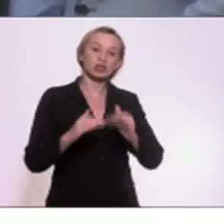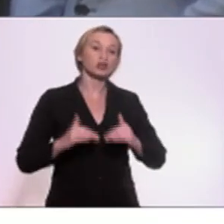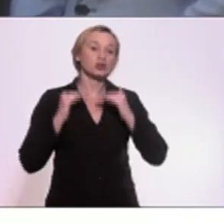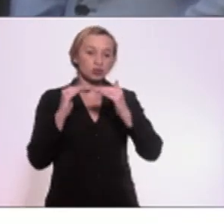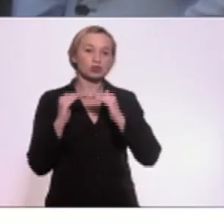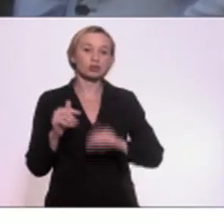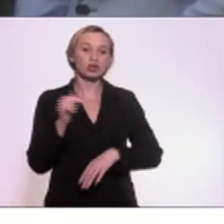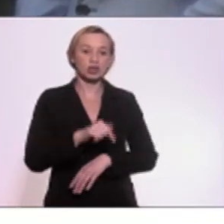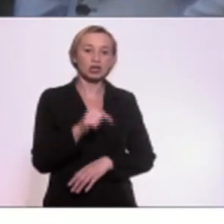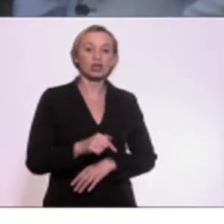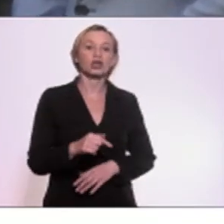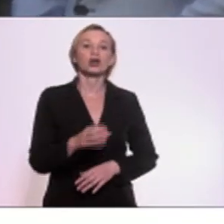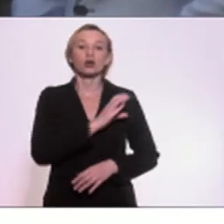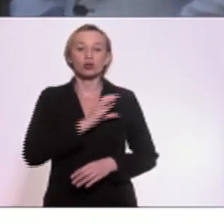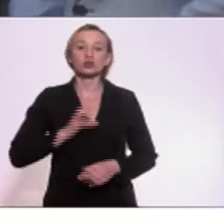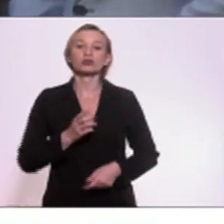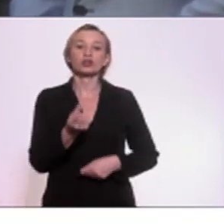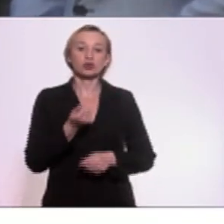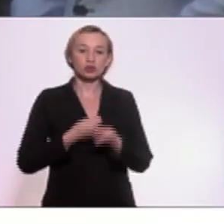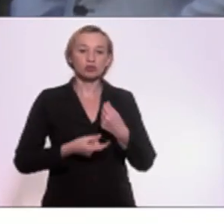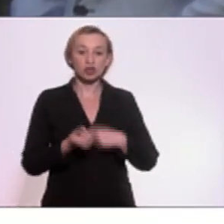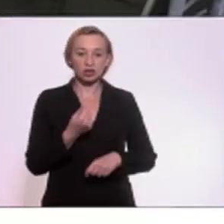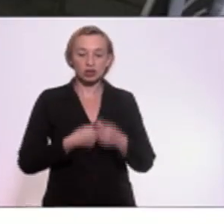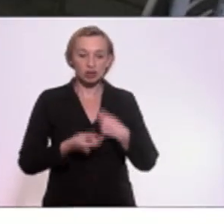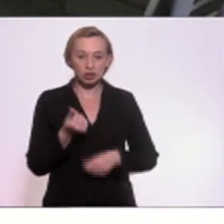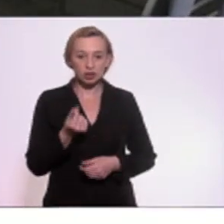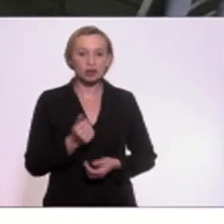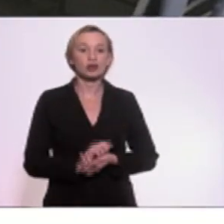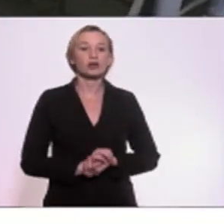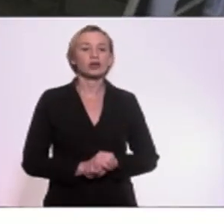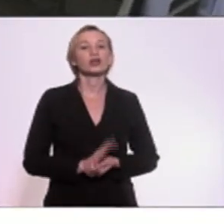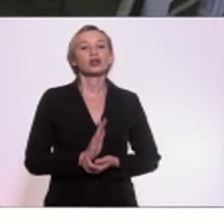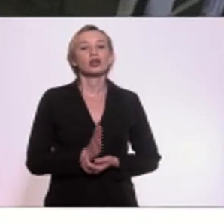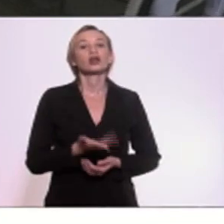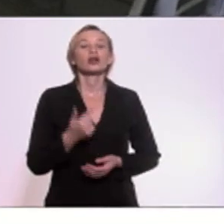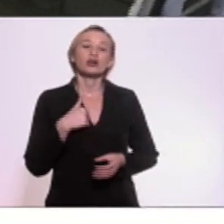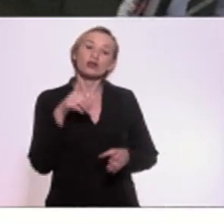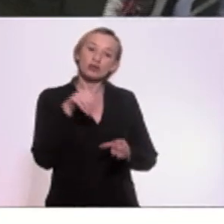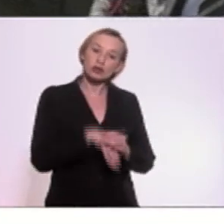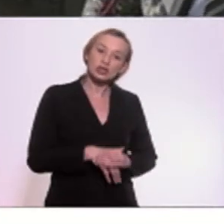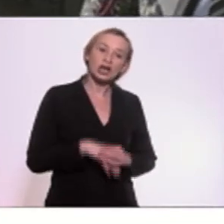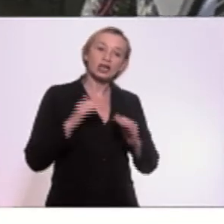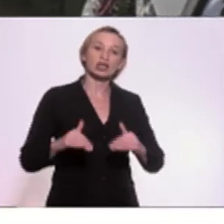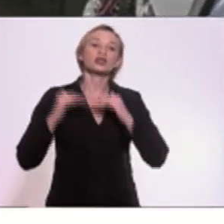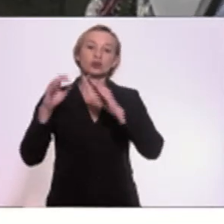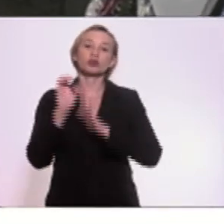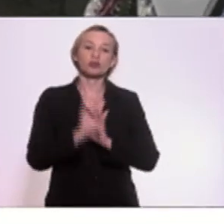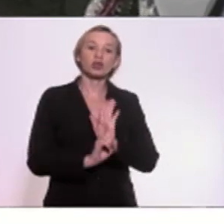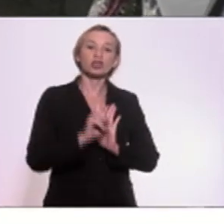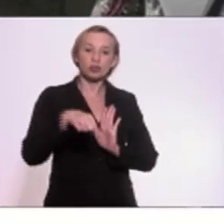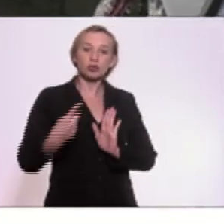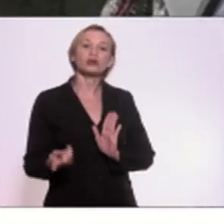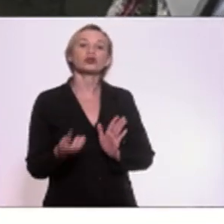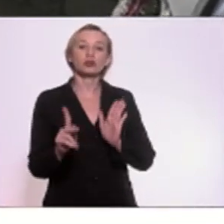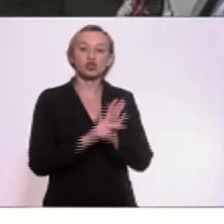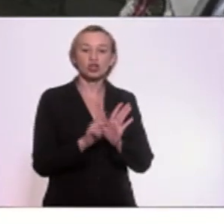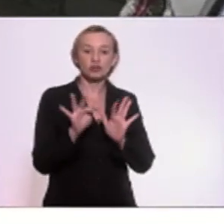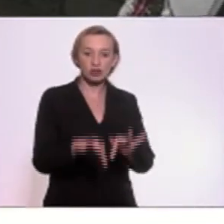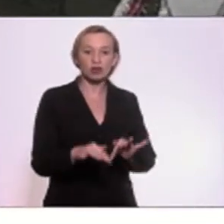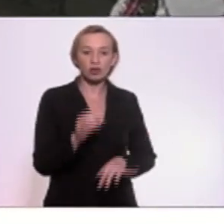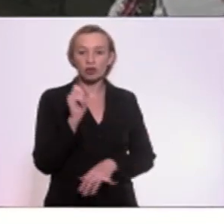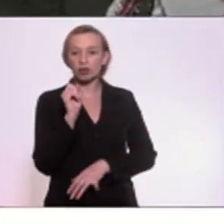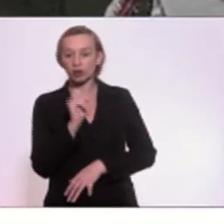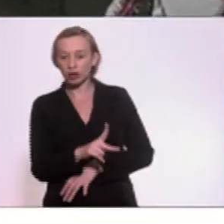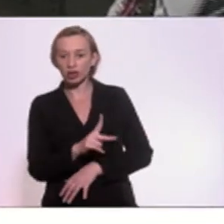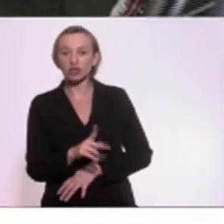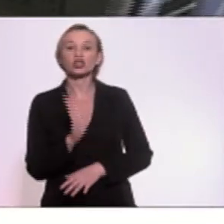da Comissão de Economia. Isso. Ela que nós vamos votar a subemenda, vamos votar o projeto, ele vai à redação final. Tá ótimo. Tá? Eu já conversei